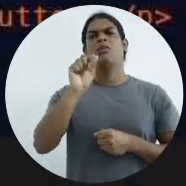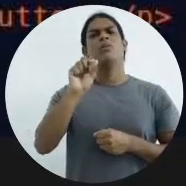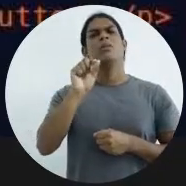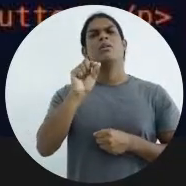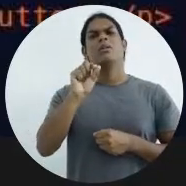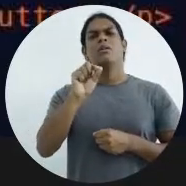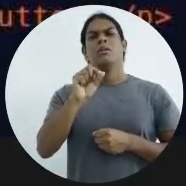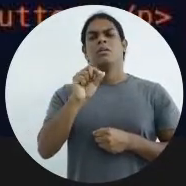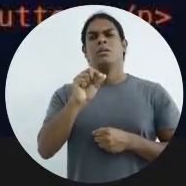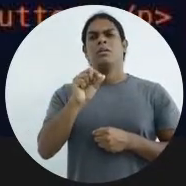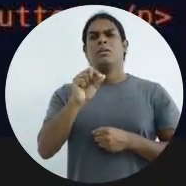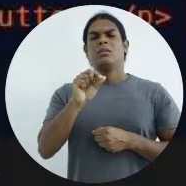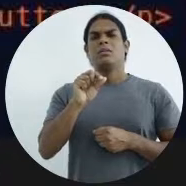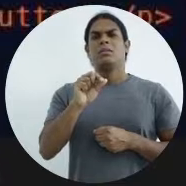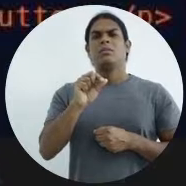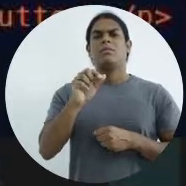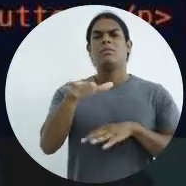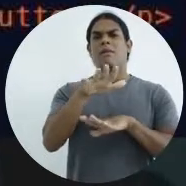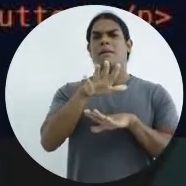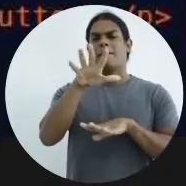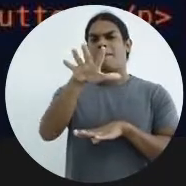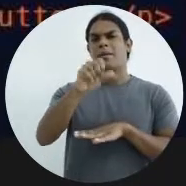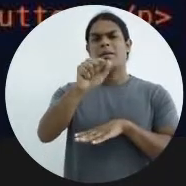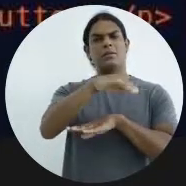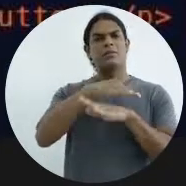esse comandozinho vai fazer? Ele vai pegar todo o código